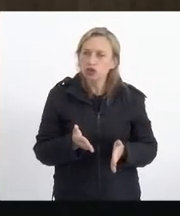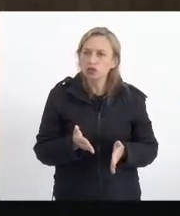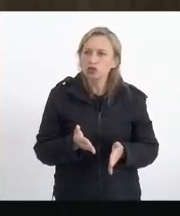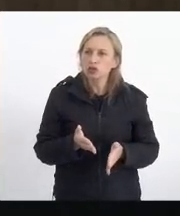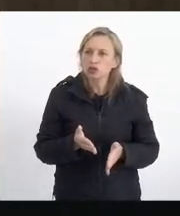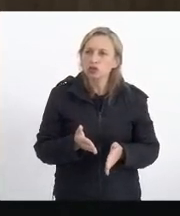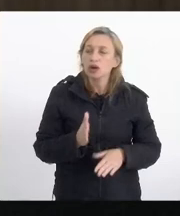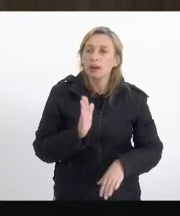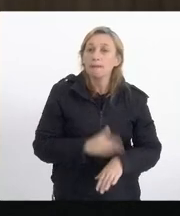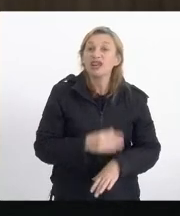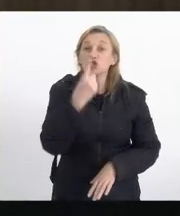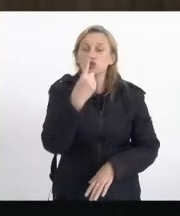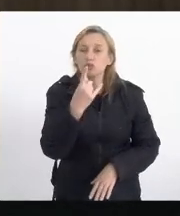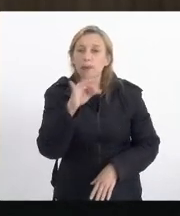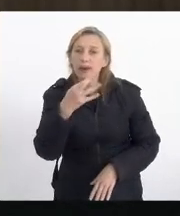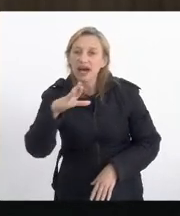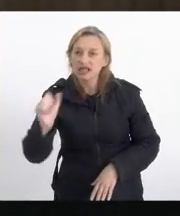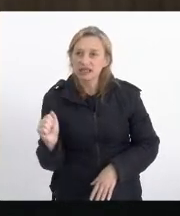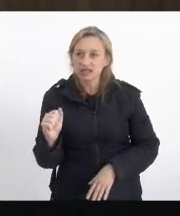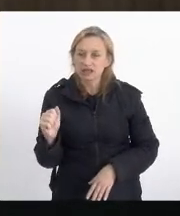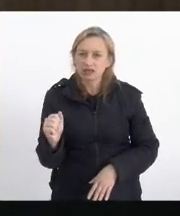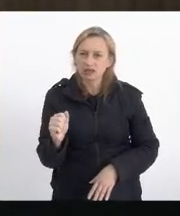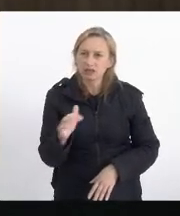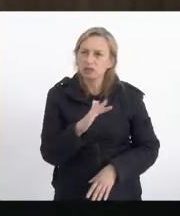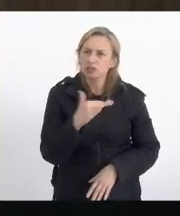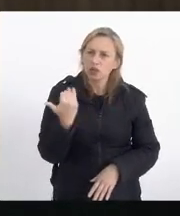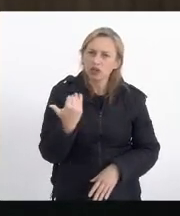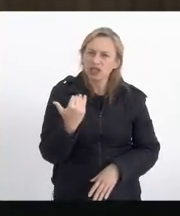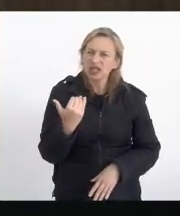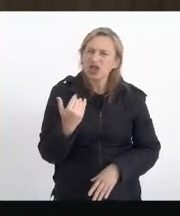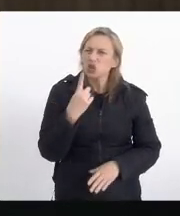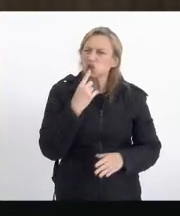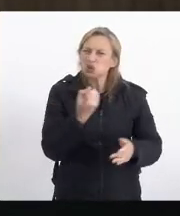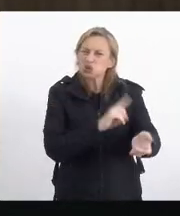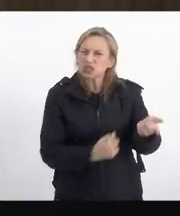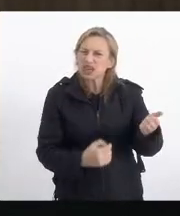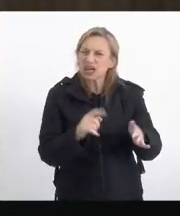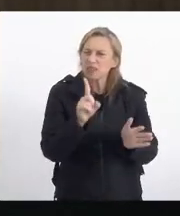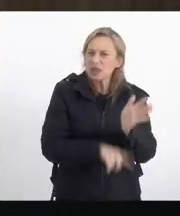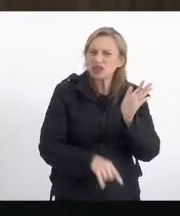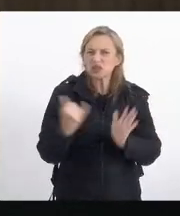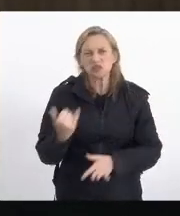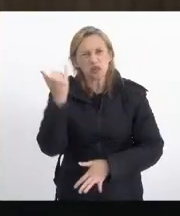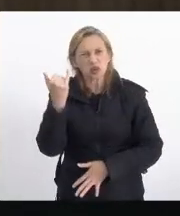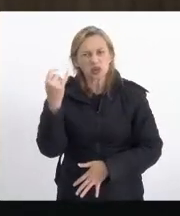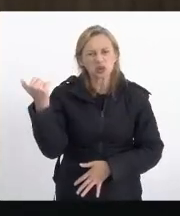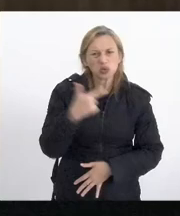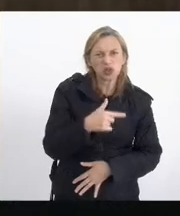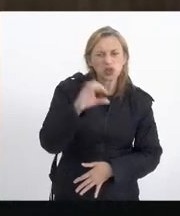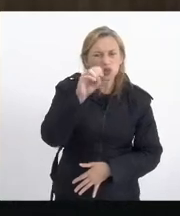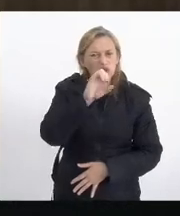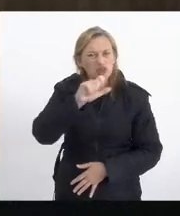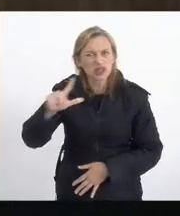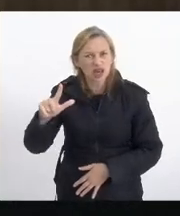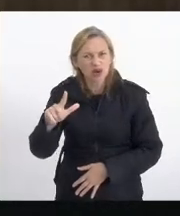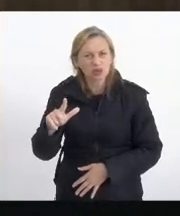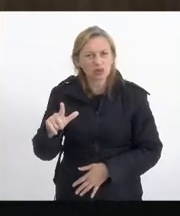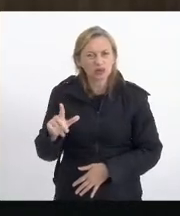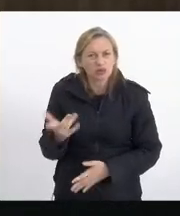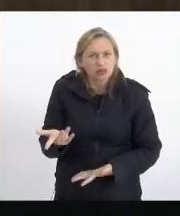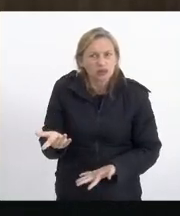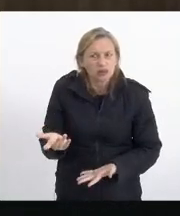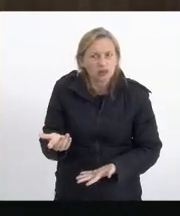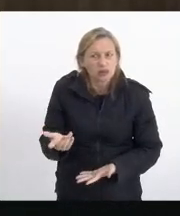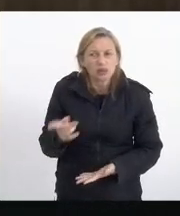solo mais um praça. Será que o nosso sangue ele é menos importante do que o de um oficial?